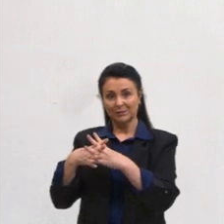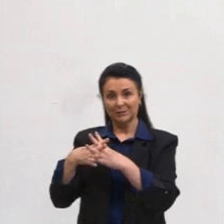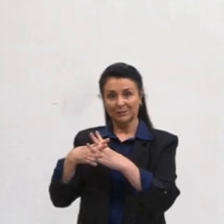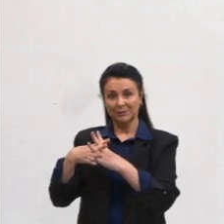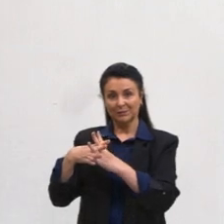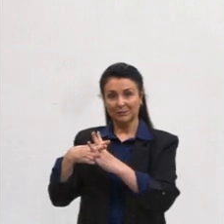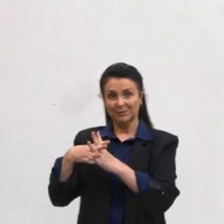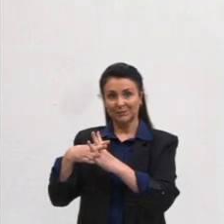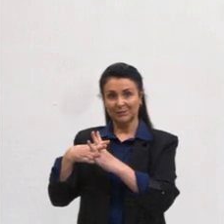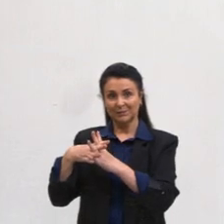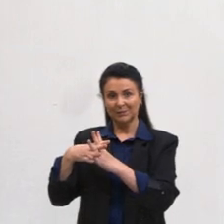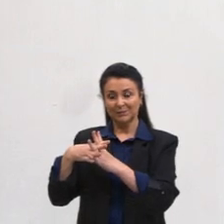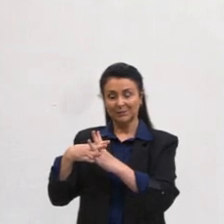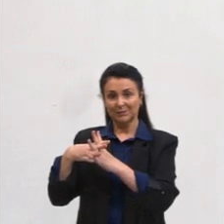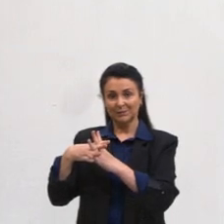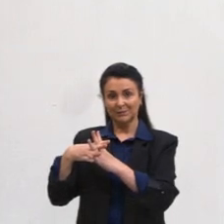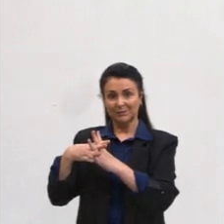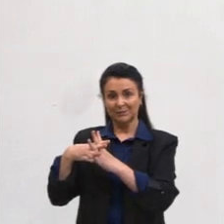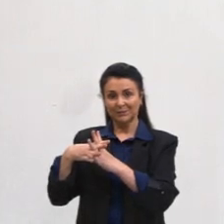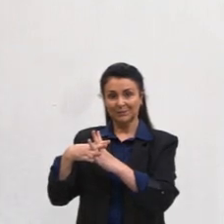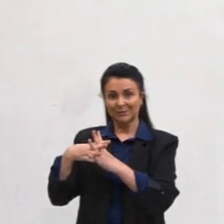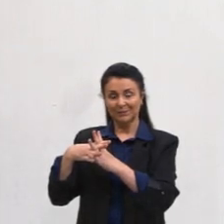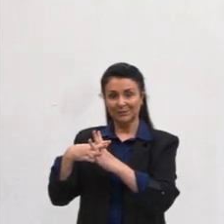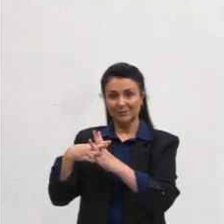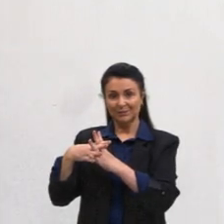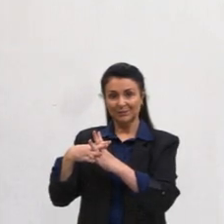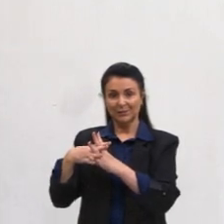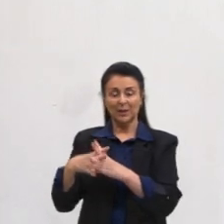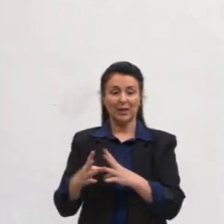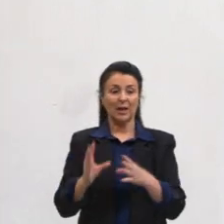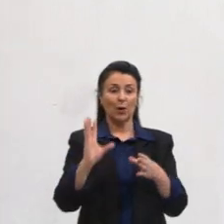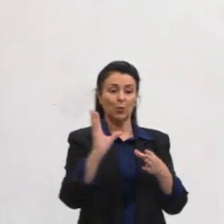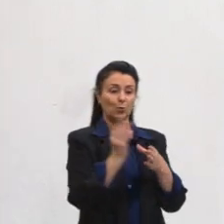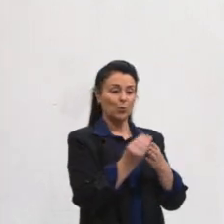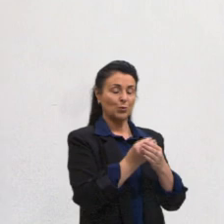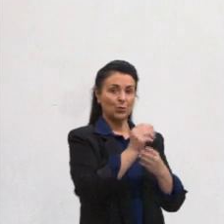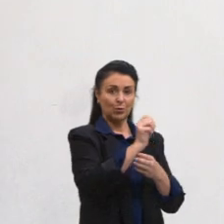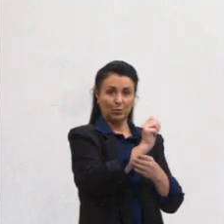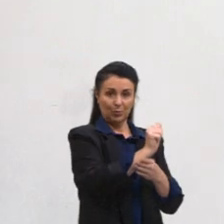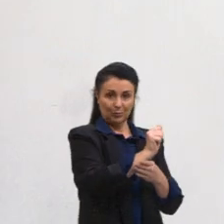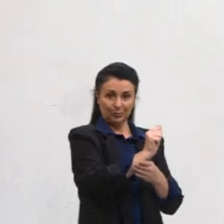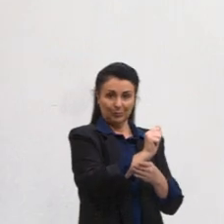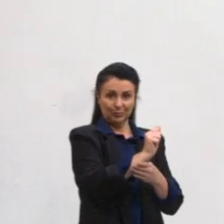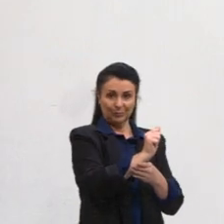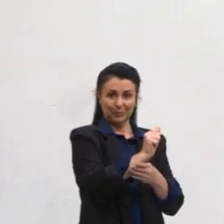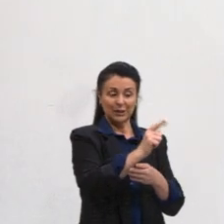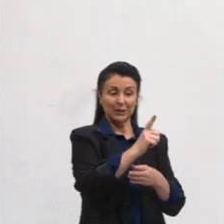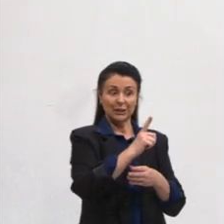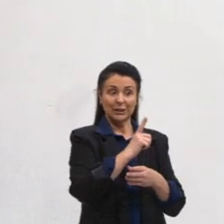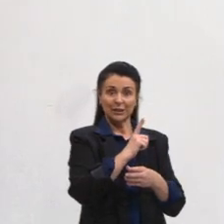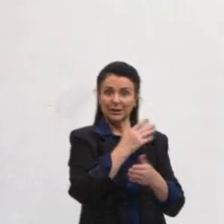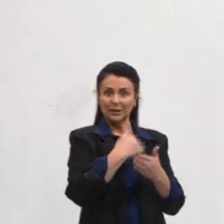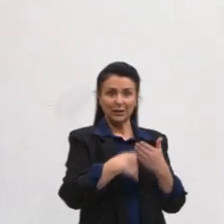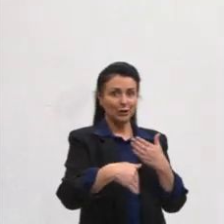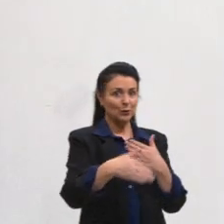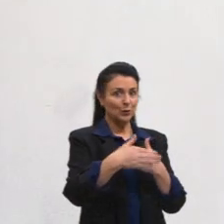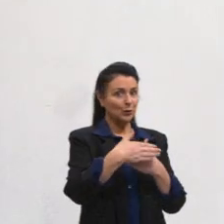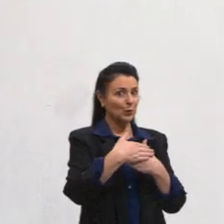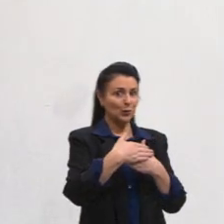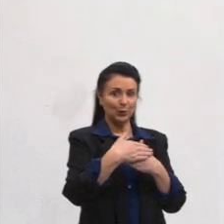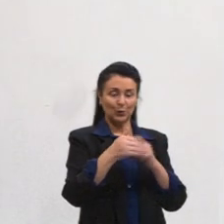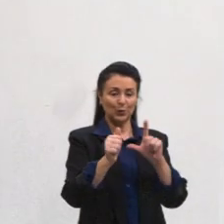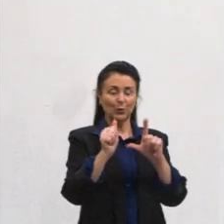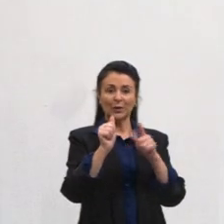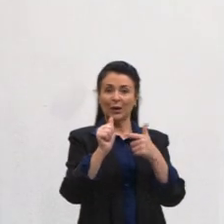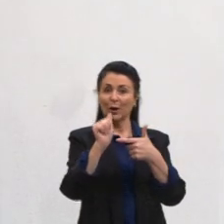antes e ali no conjunto ahn como havia corrigido antes nós temos todo o alfabeto aqui até